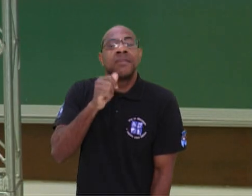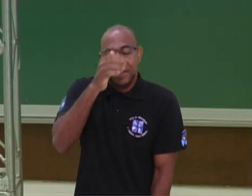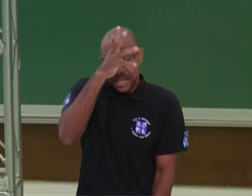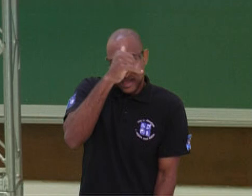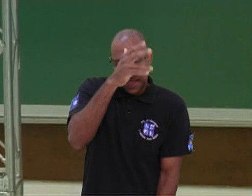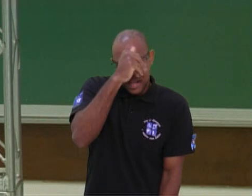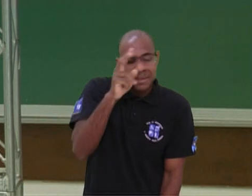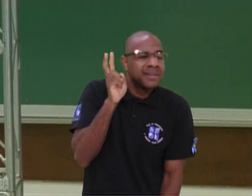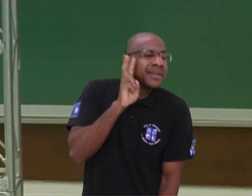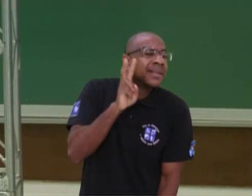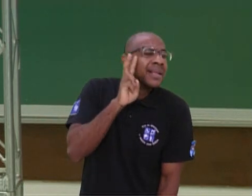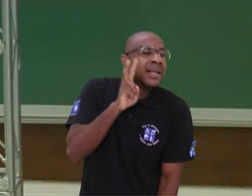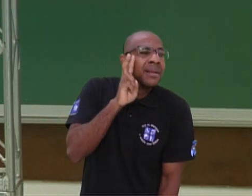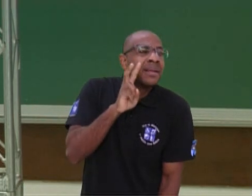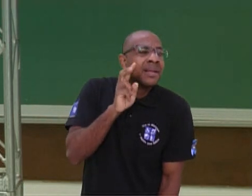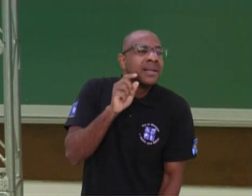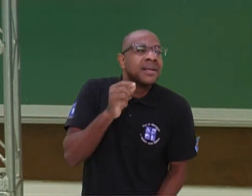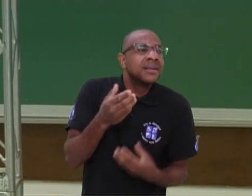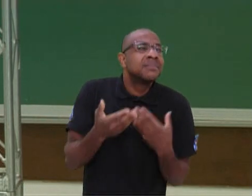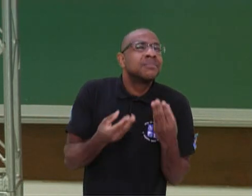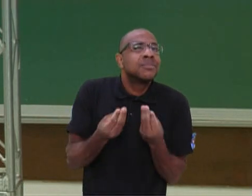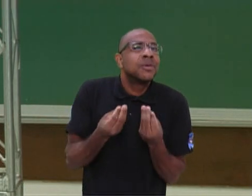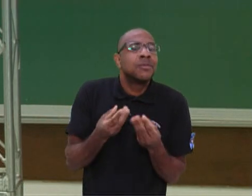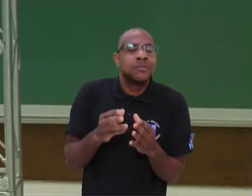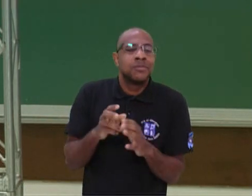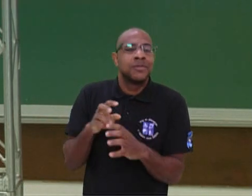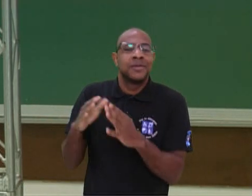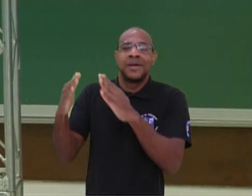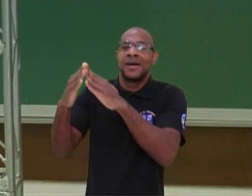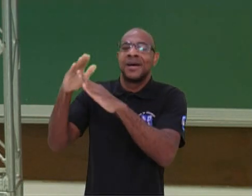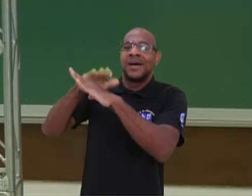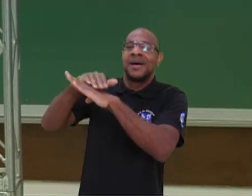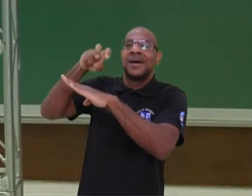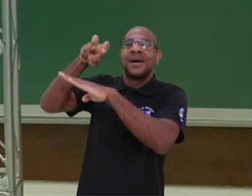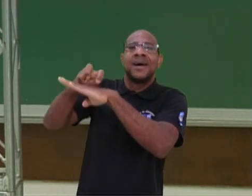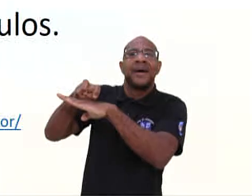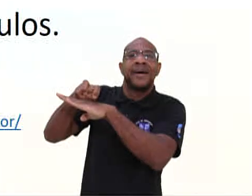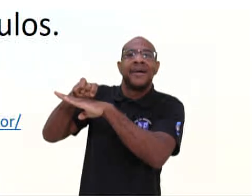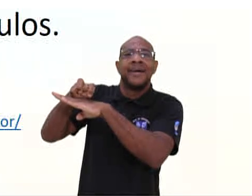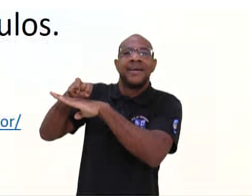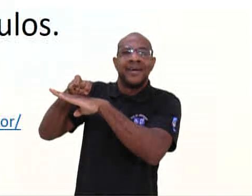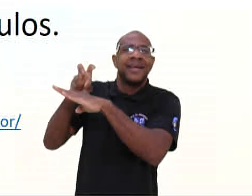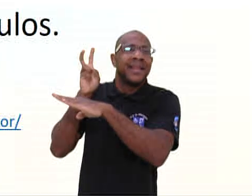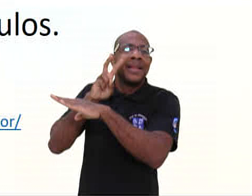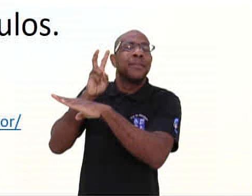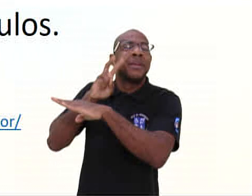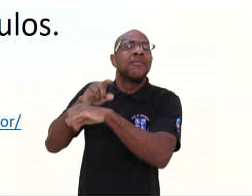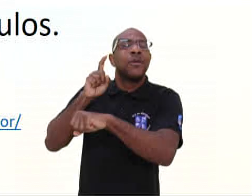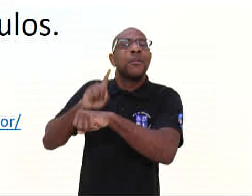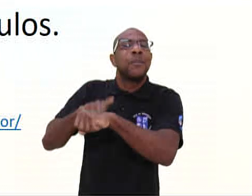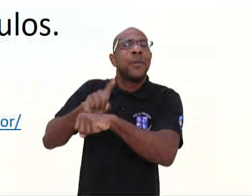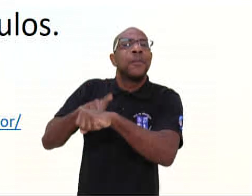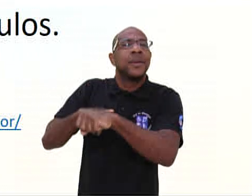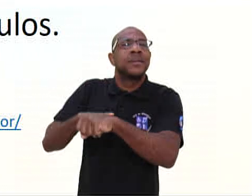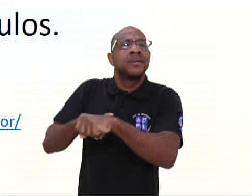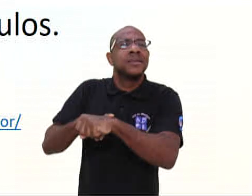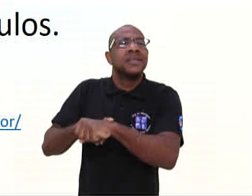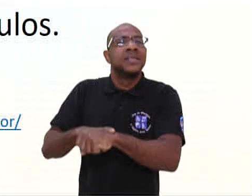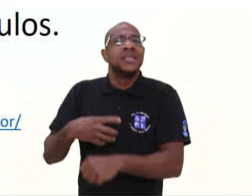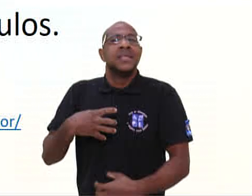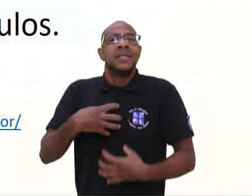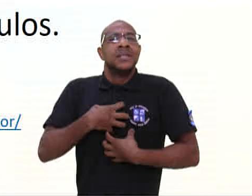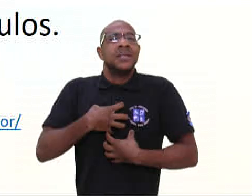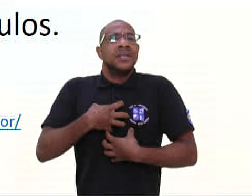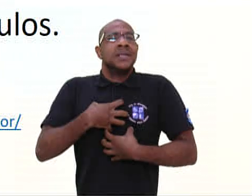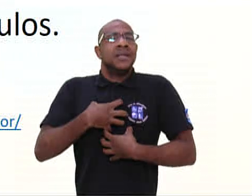que se recortara contra o ar à beira do telhado, prestes a anunciar. Nesses momentos, enchia os pulmões com o ar impuro